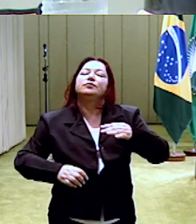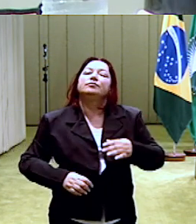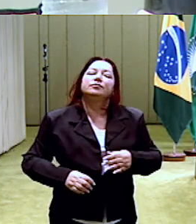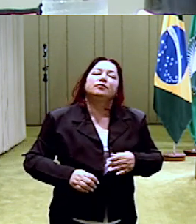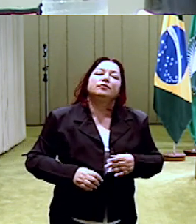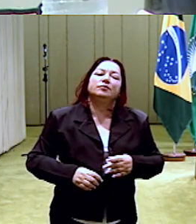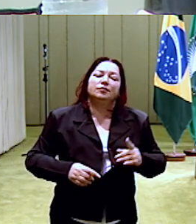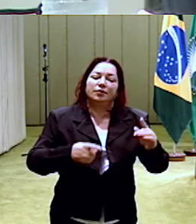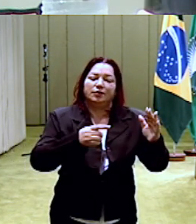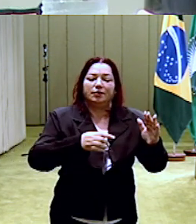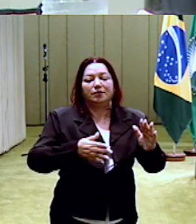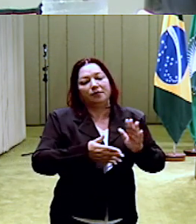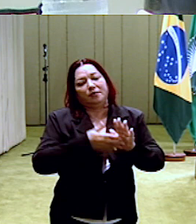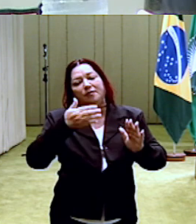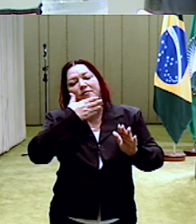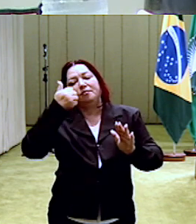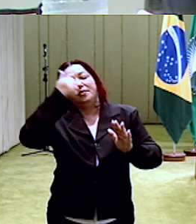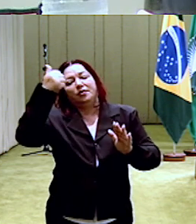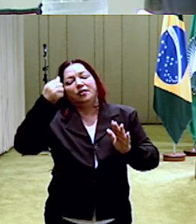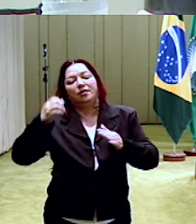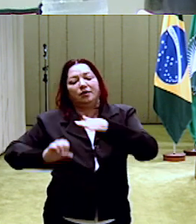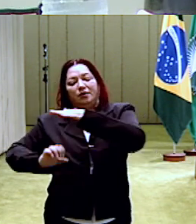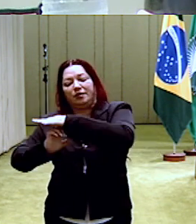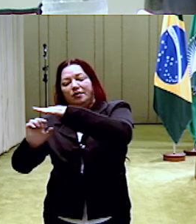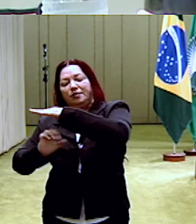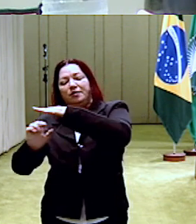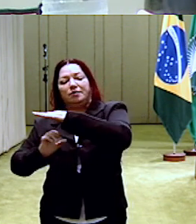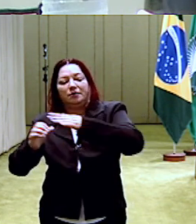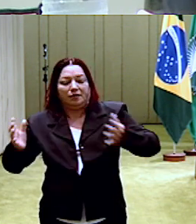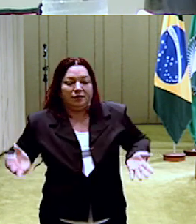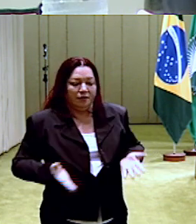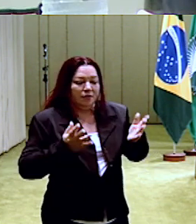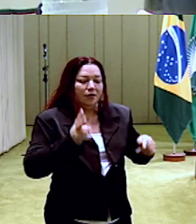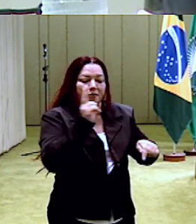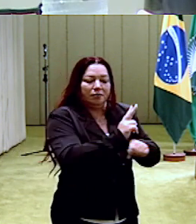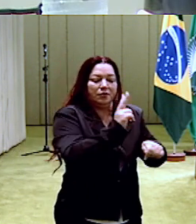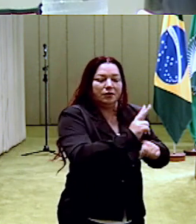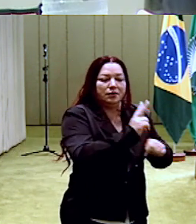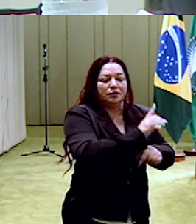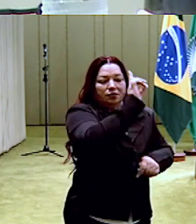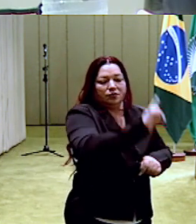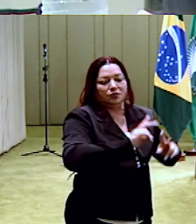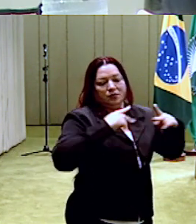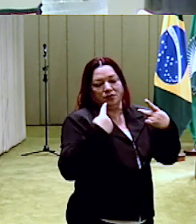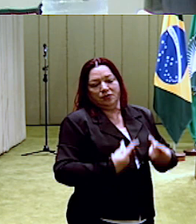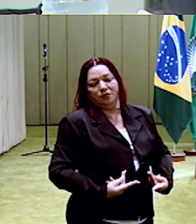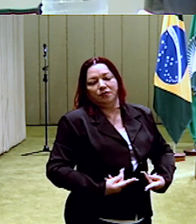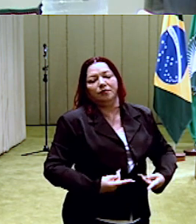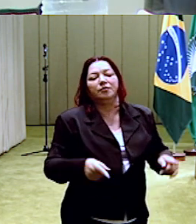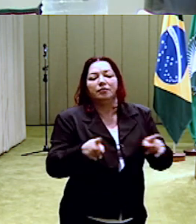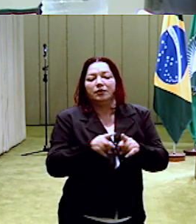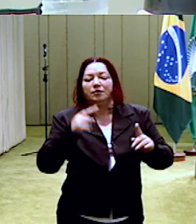regulação da atuação das empresas no que se refere à promoção e defesa dos direitos humanos, também